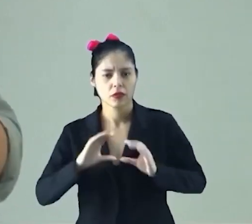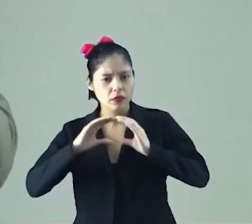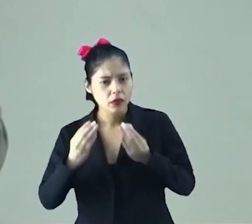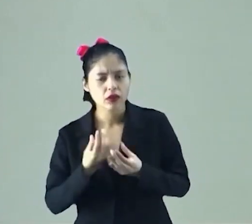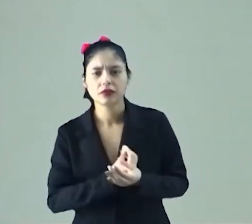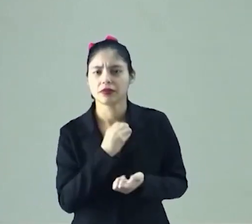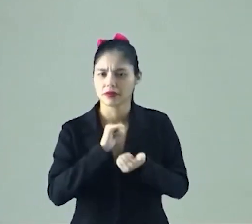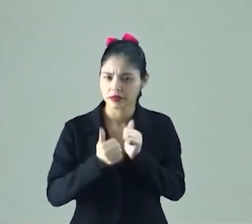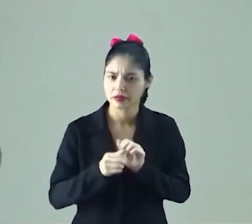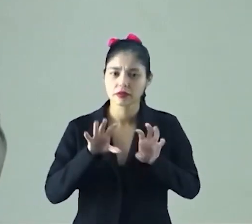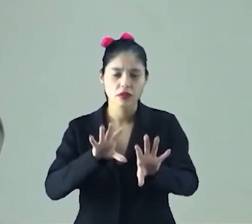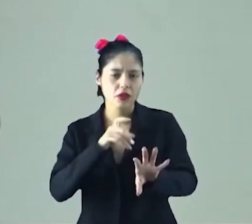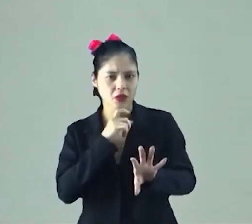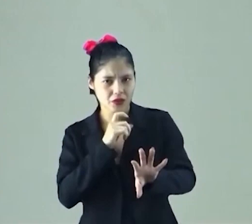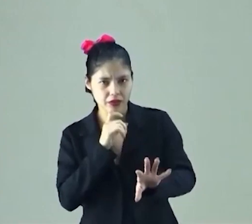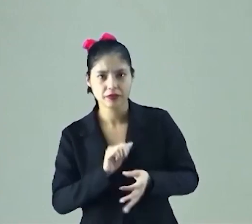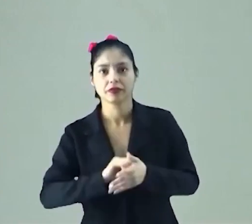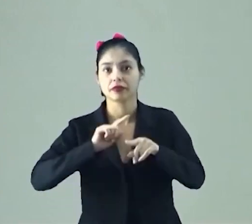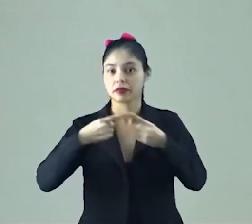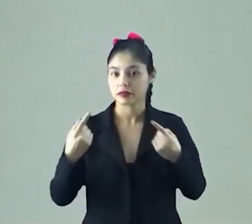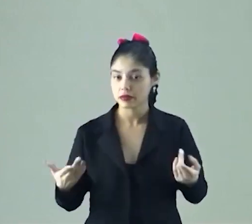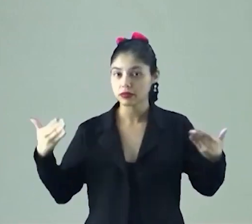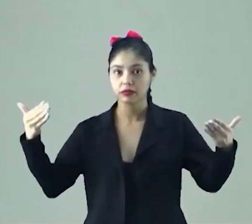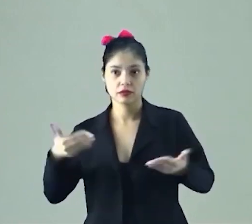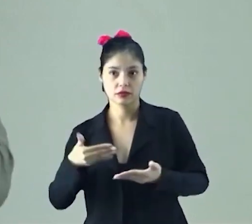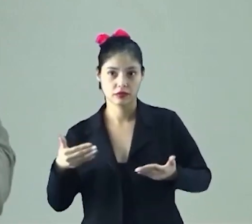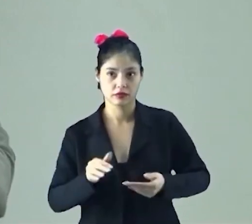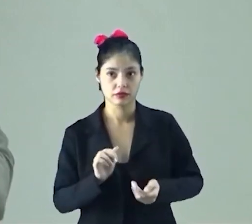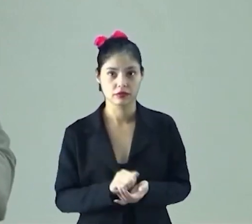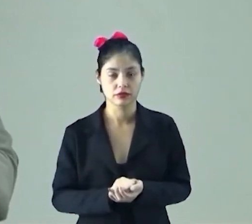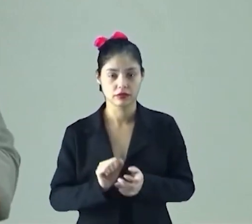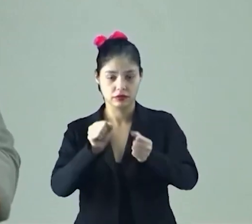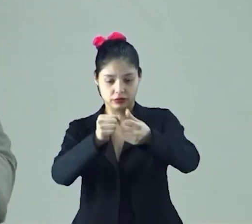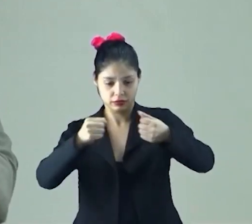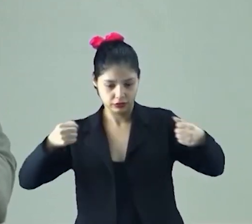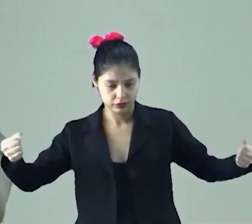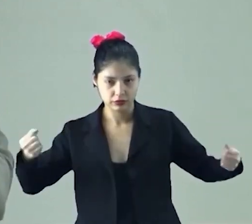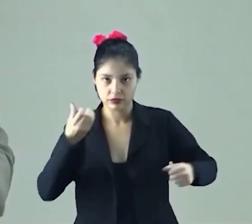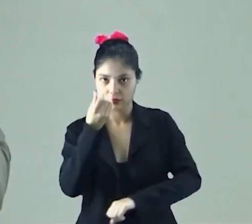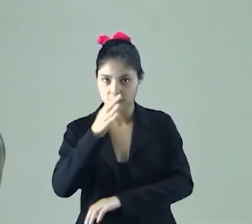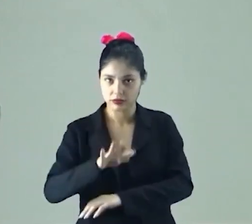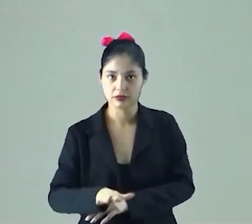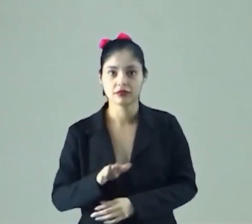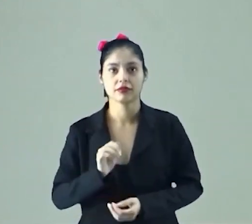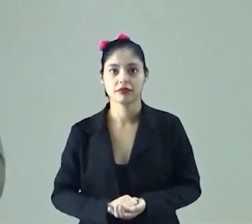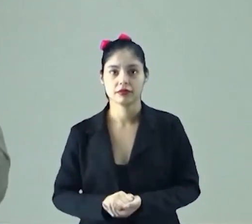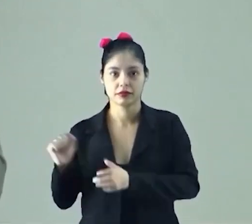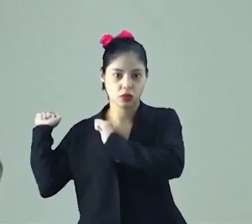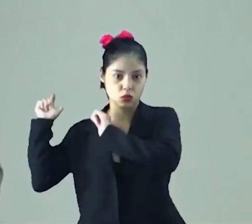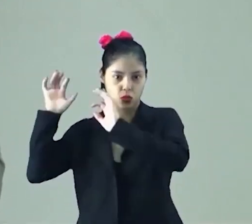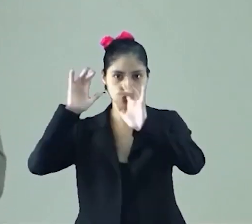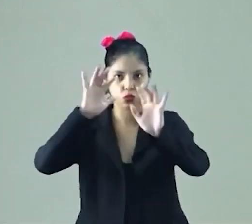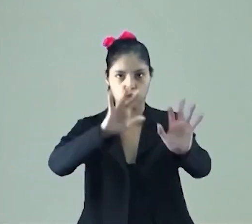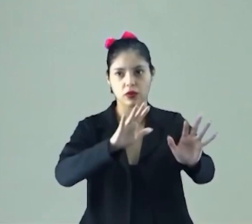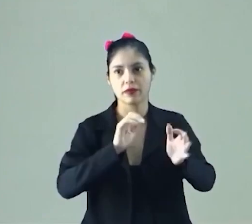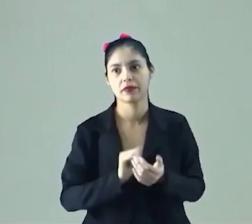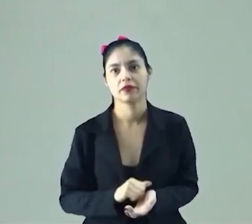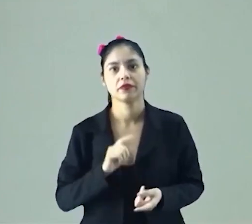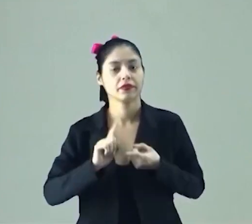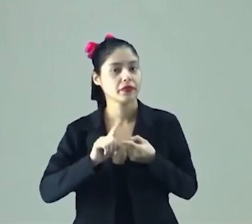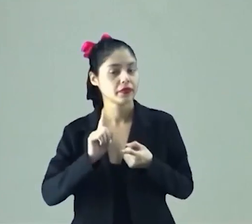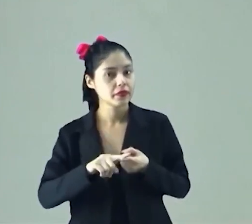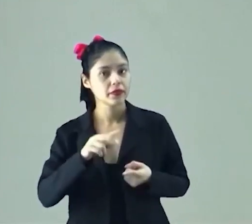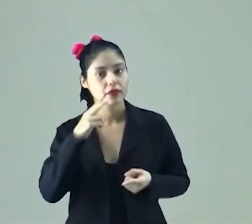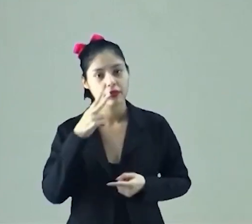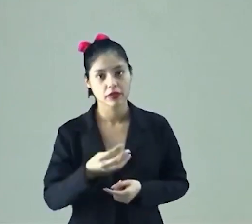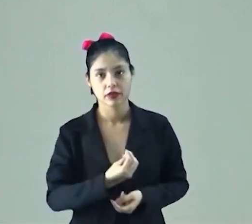vivos vão ser adaptados a isso. Agora, se você abrir a sua janela da sua casa às 6 horas da tarde, vai entrar um bocado de mosquito. Por quê? Porque a gente